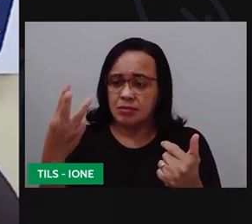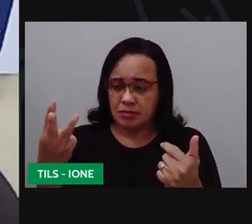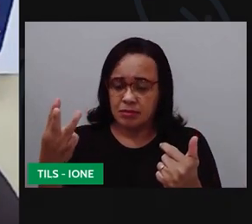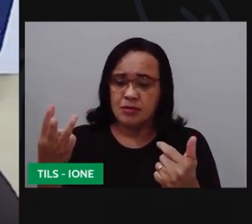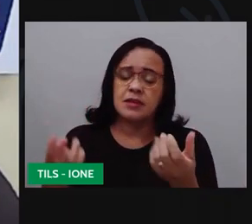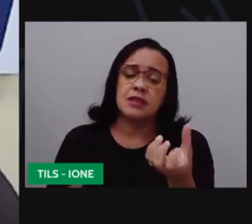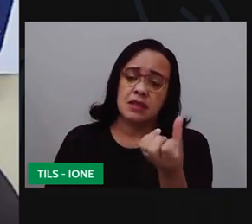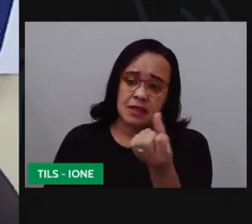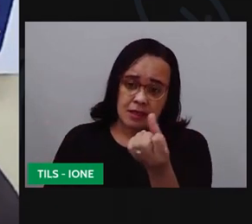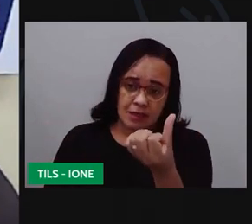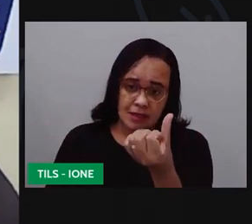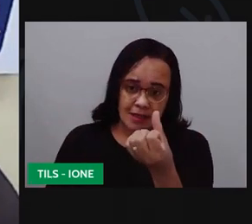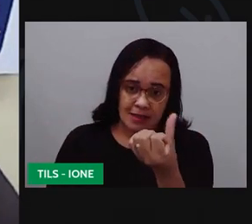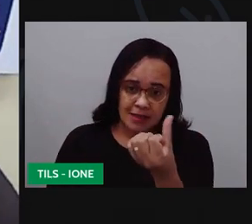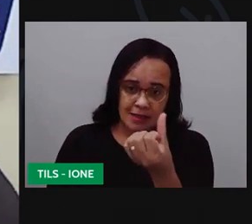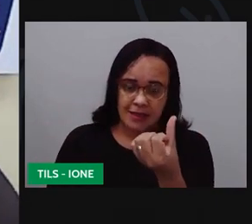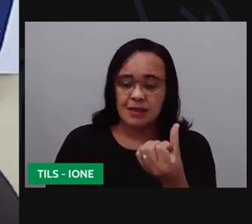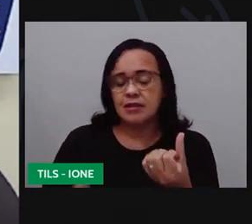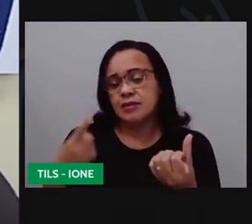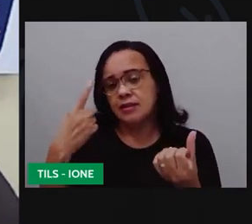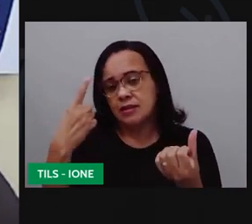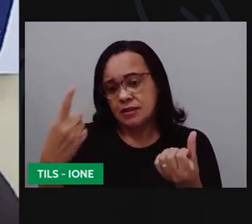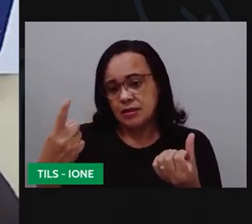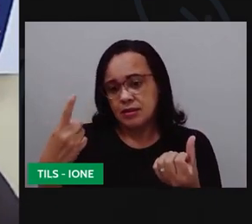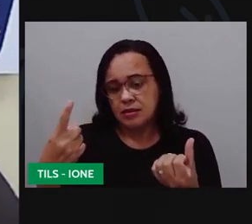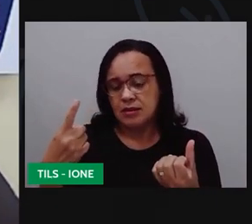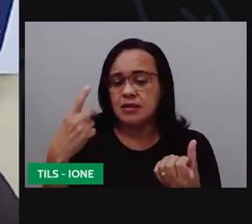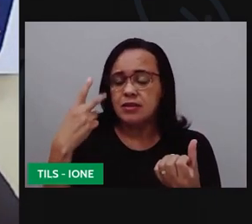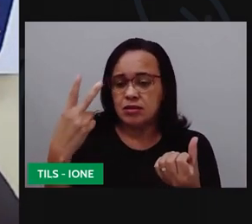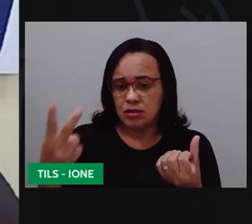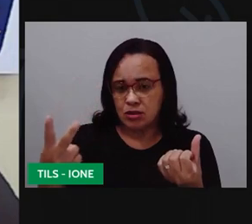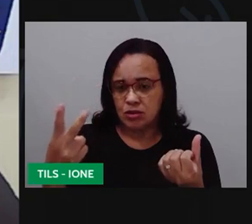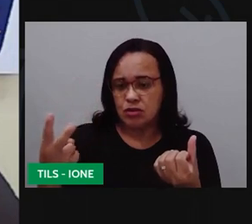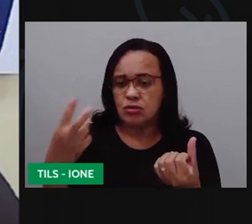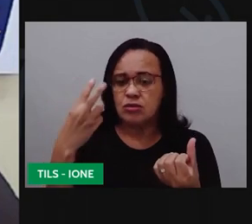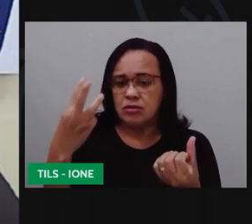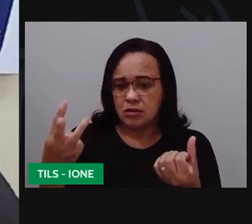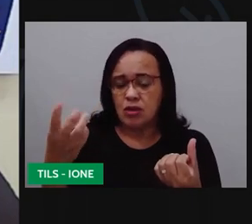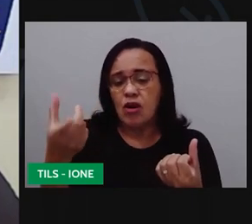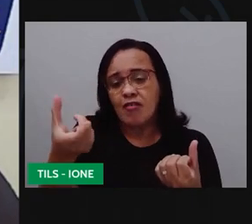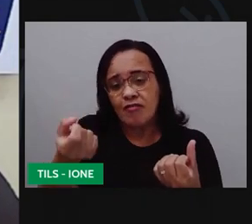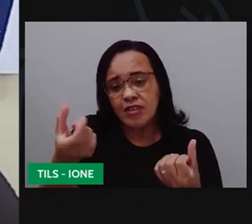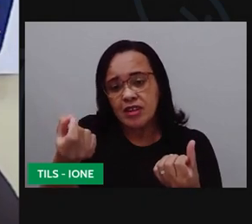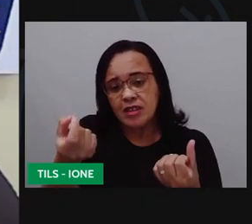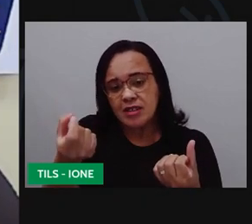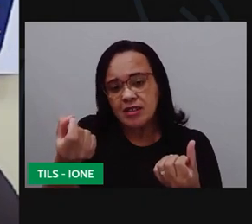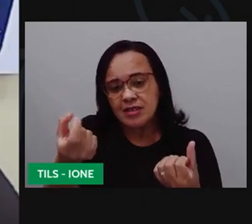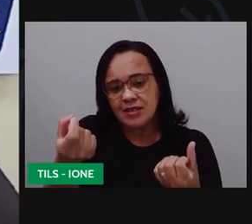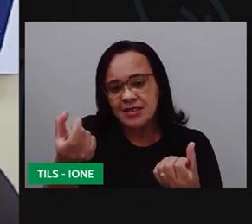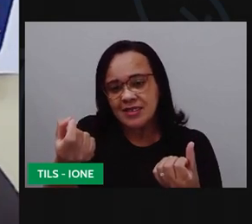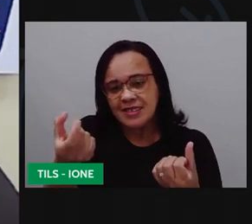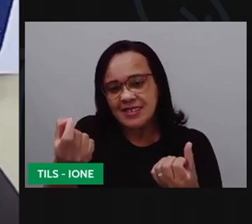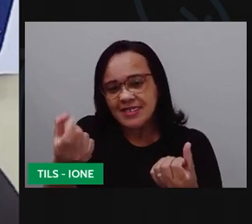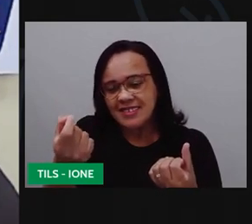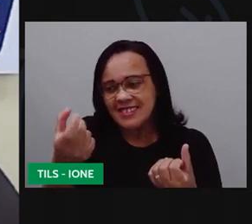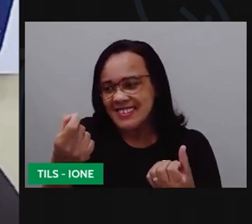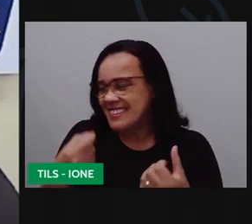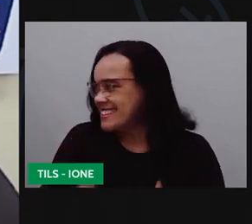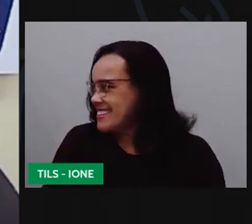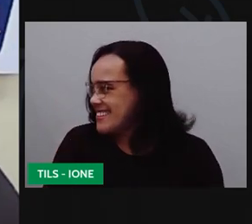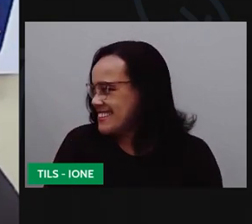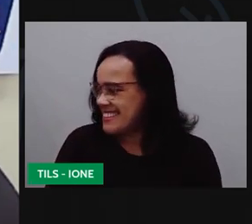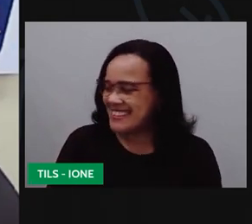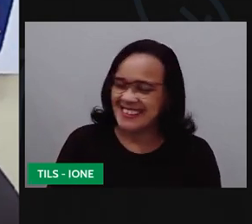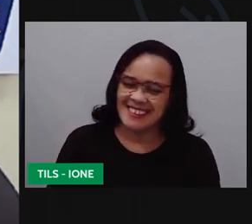15, 16. Com mais 3... 17, 18, 19, é isso? Será que minha conta está certa ou eu errei em alguma